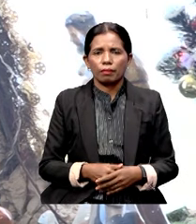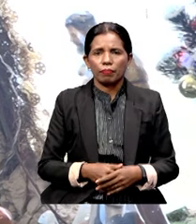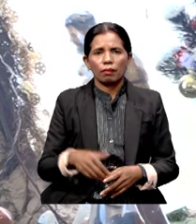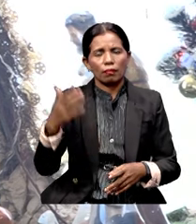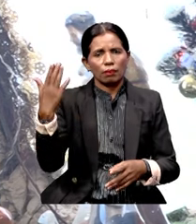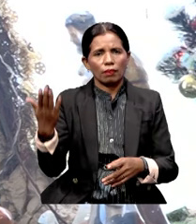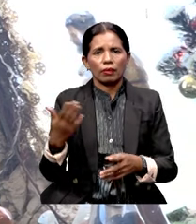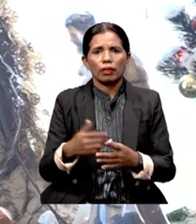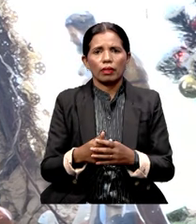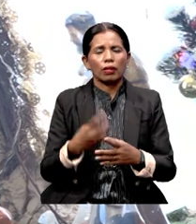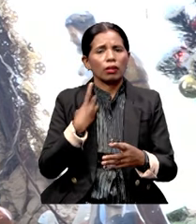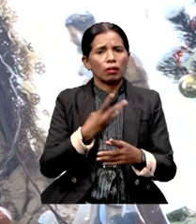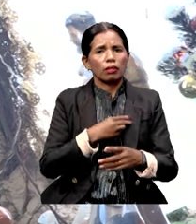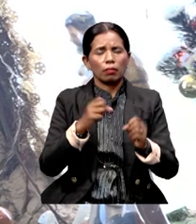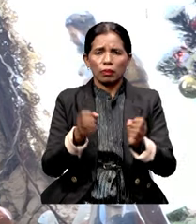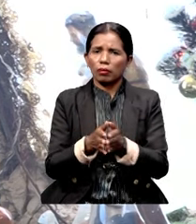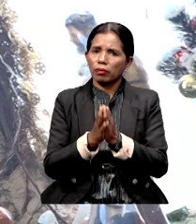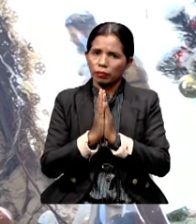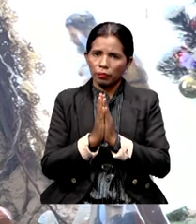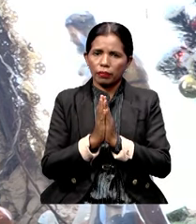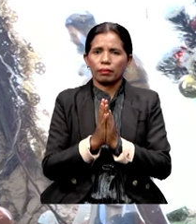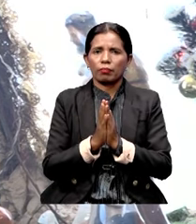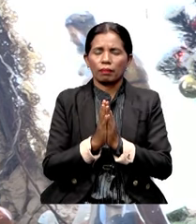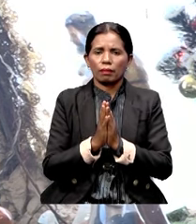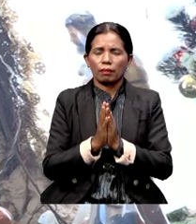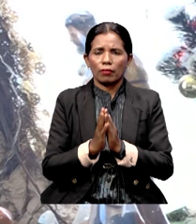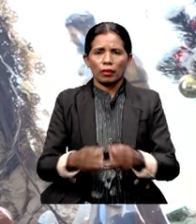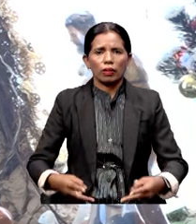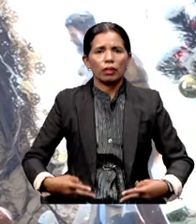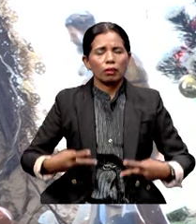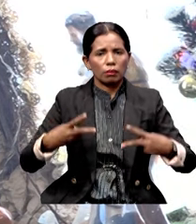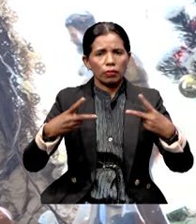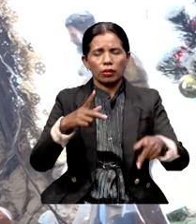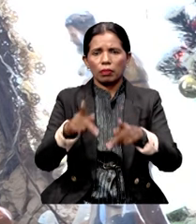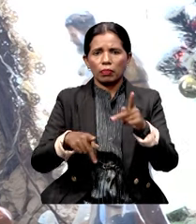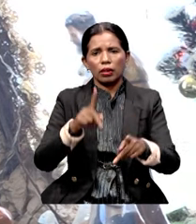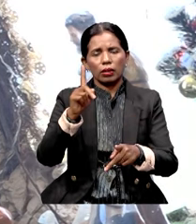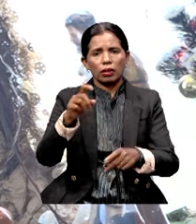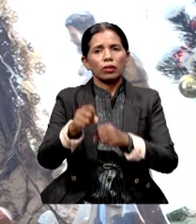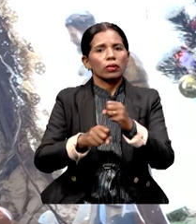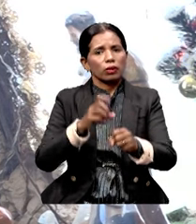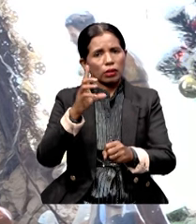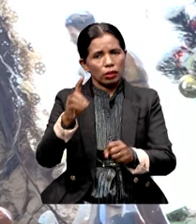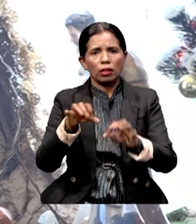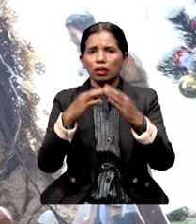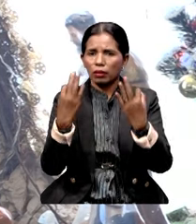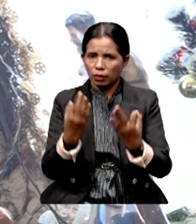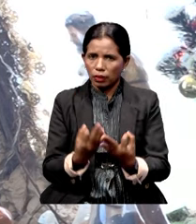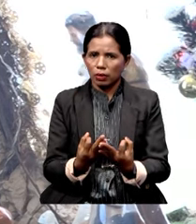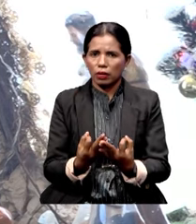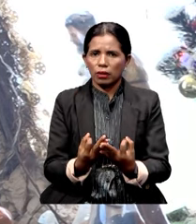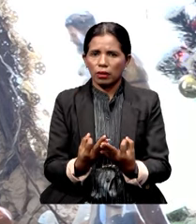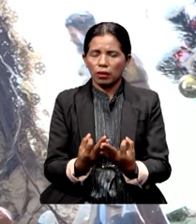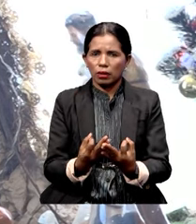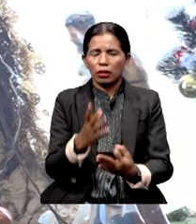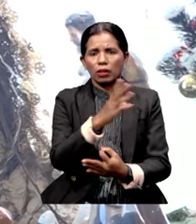e itamos belehus. E a vida pessoal, sociedade, família,